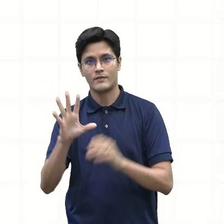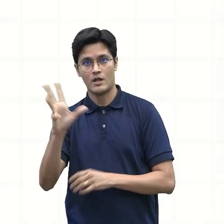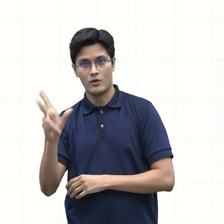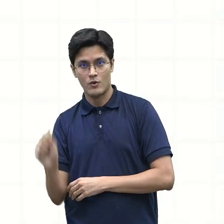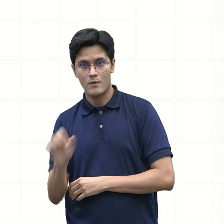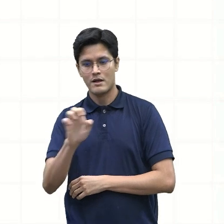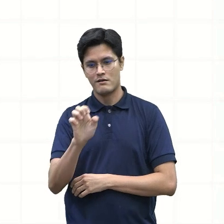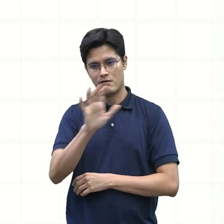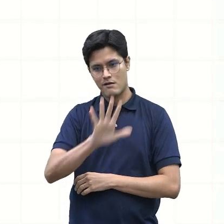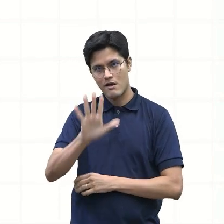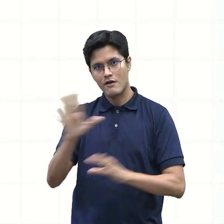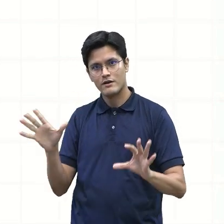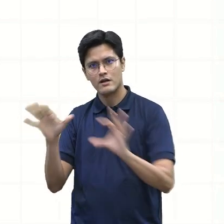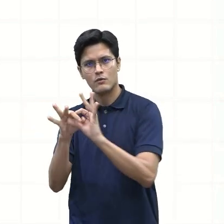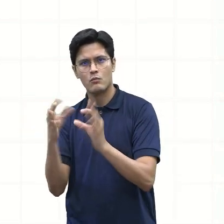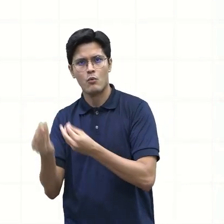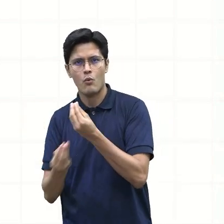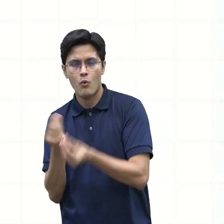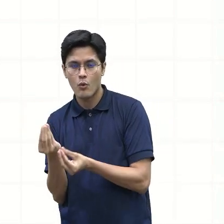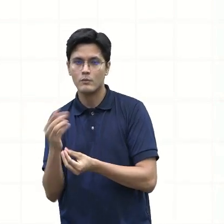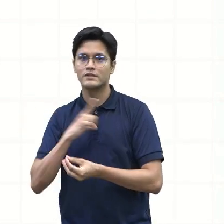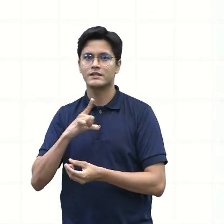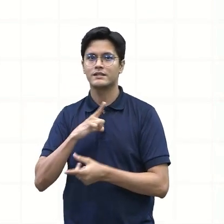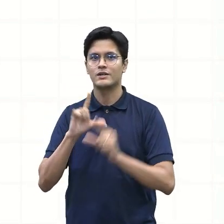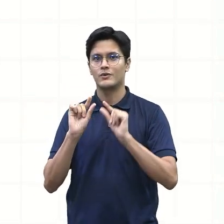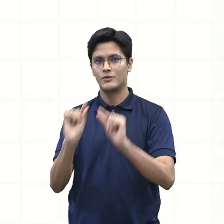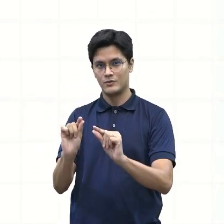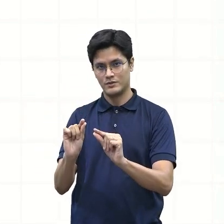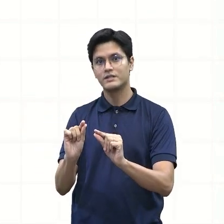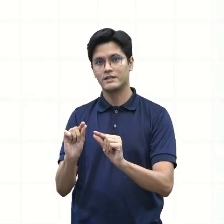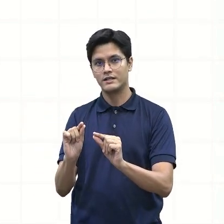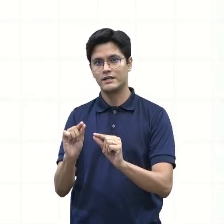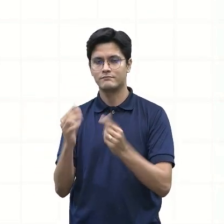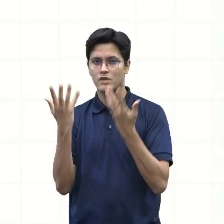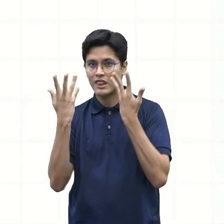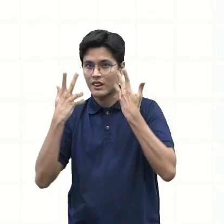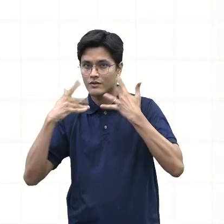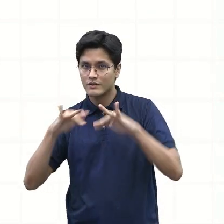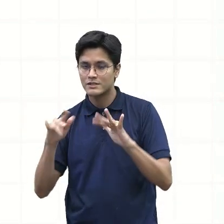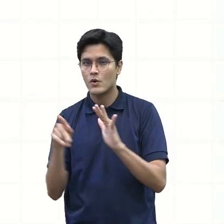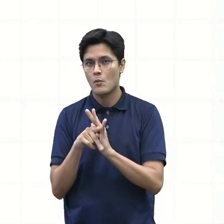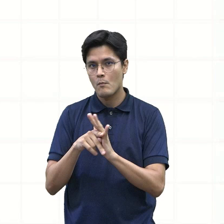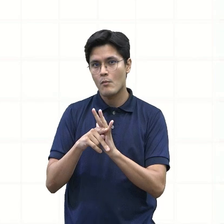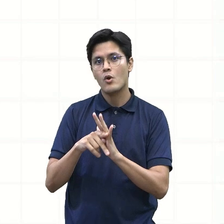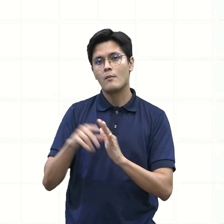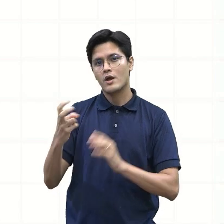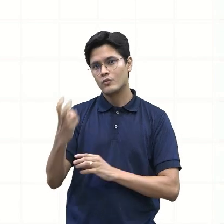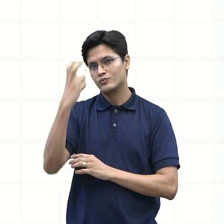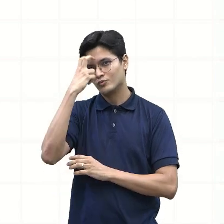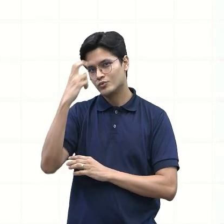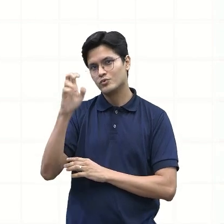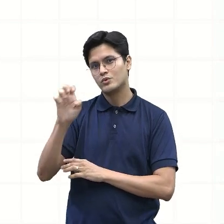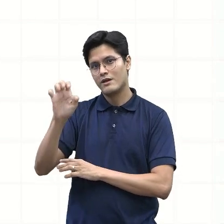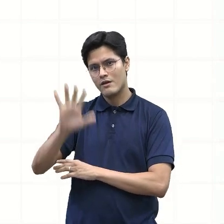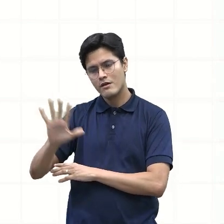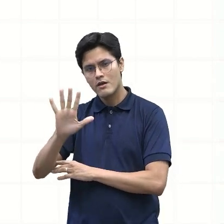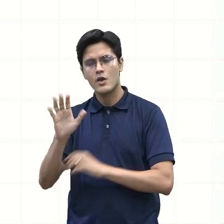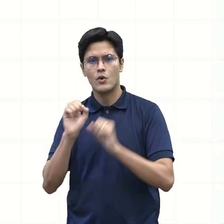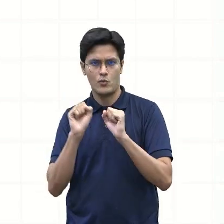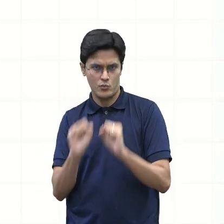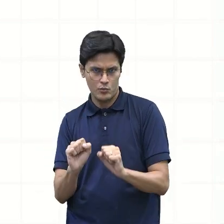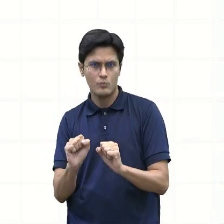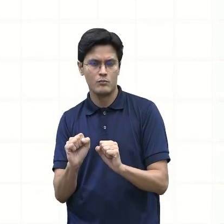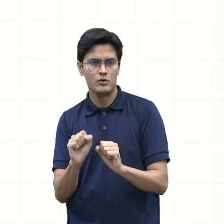Houve aí a naturalização da cultura europeia. eu posso fazer aqui uma referência